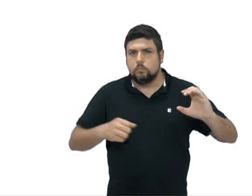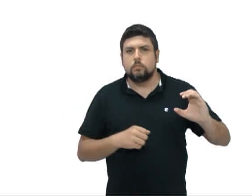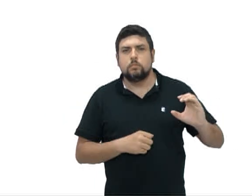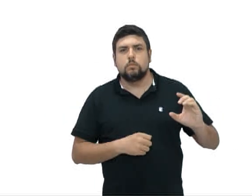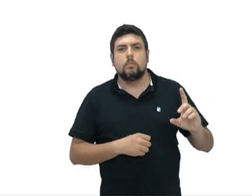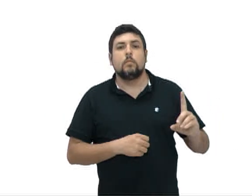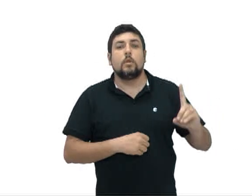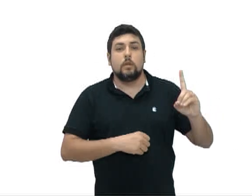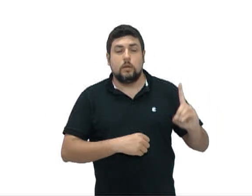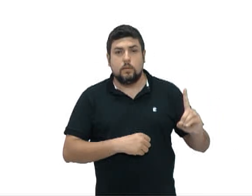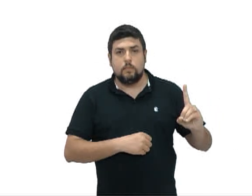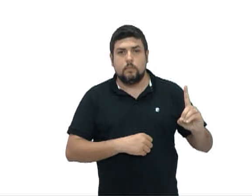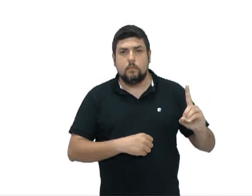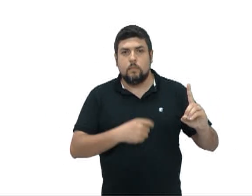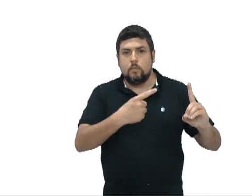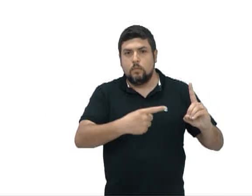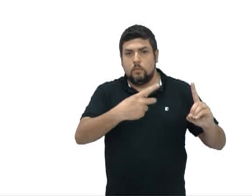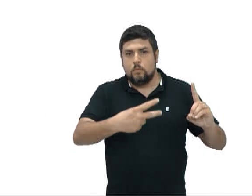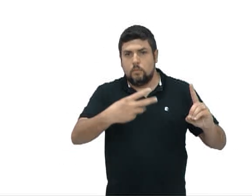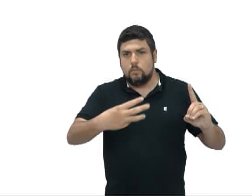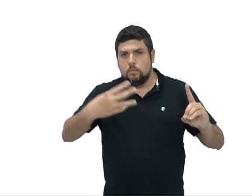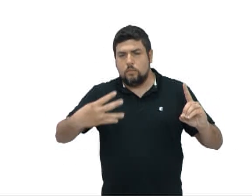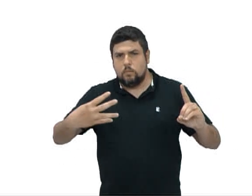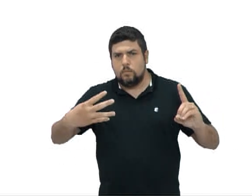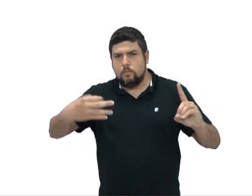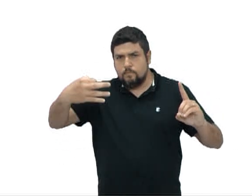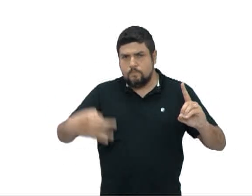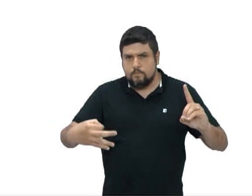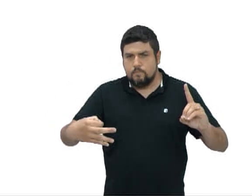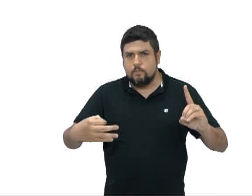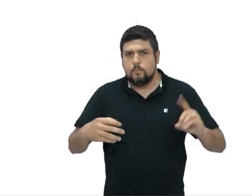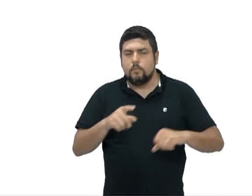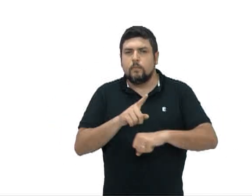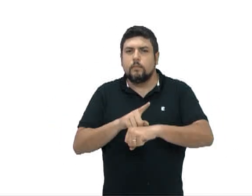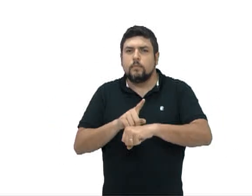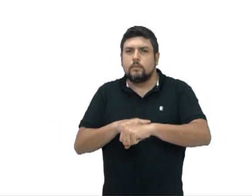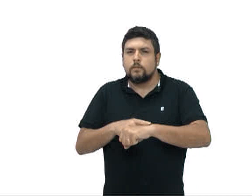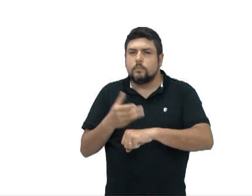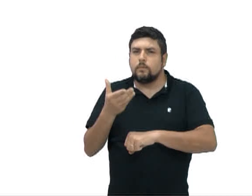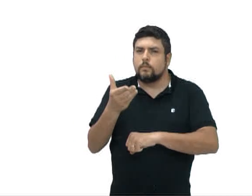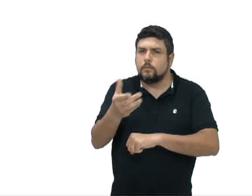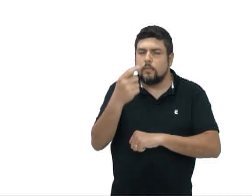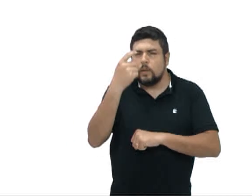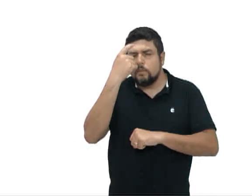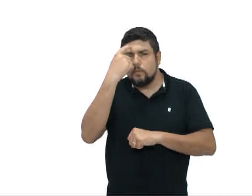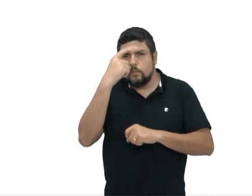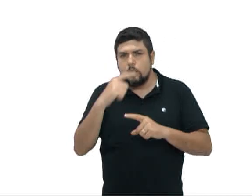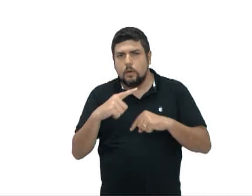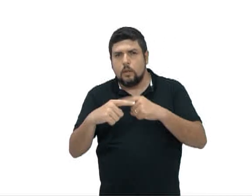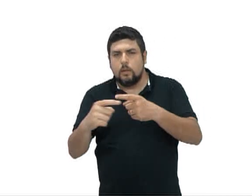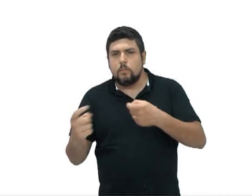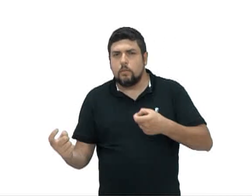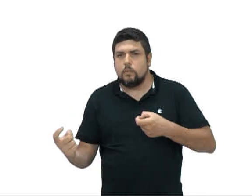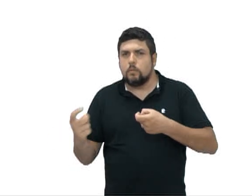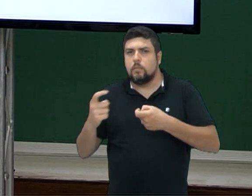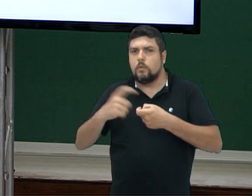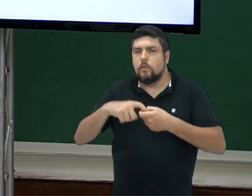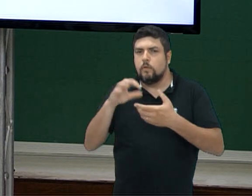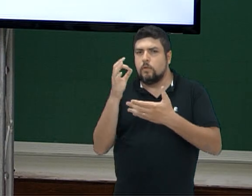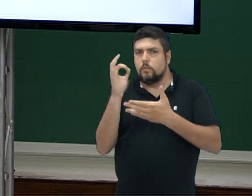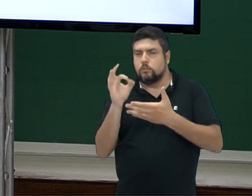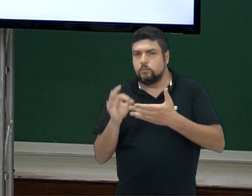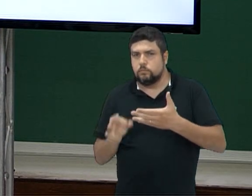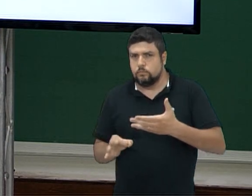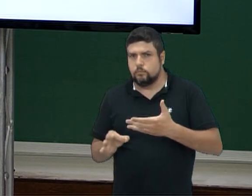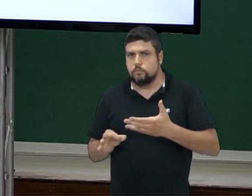Ou alternativa D, todas as alternativas estão corretas? Então, um tempo aí para você pensar, marque o X na resposta correta, a gente